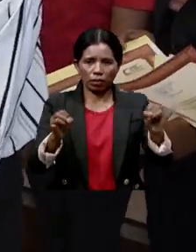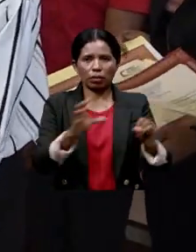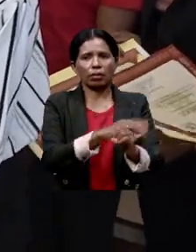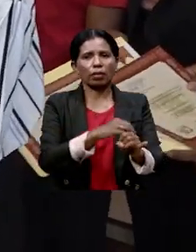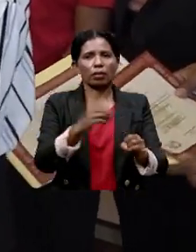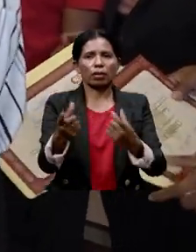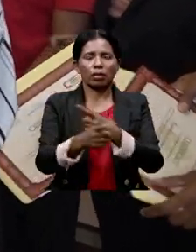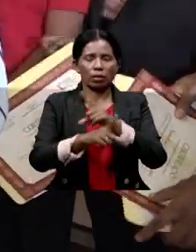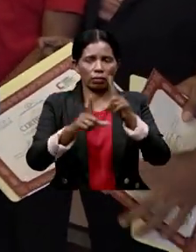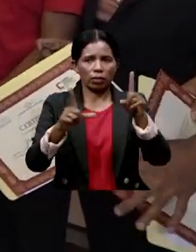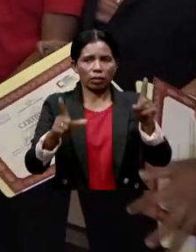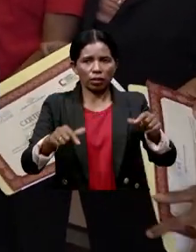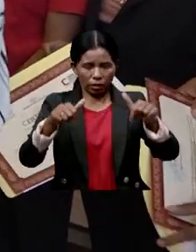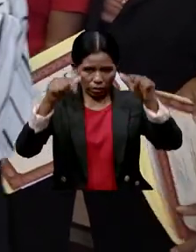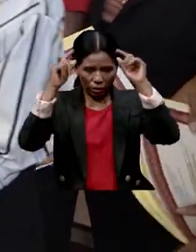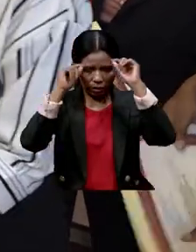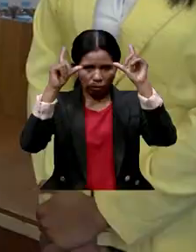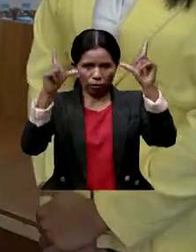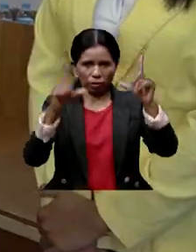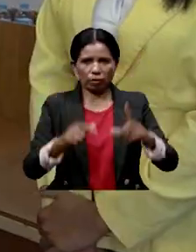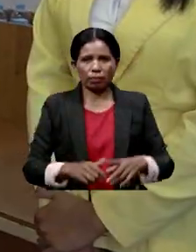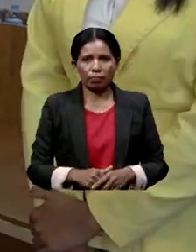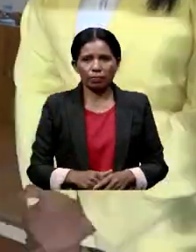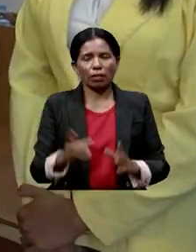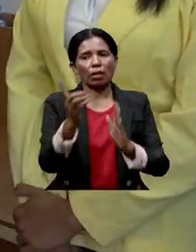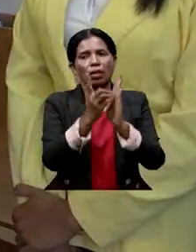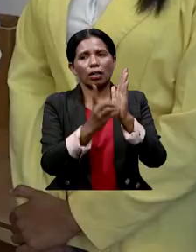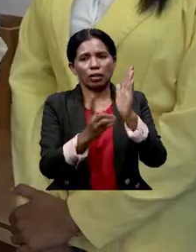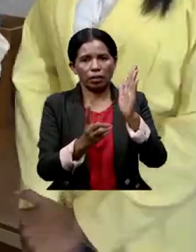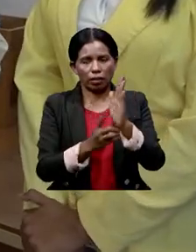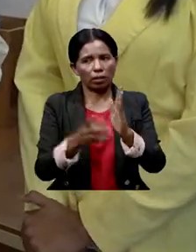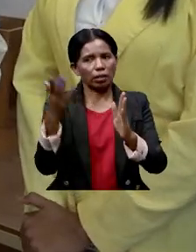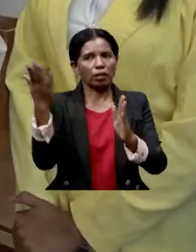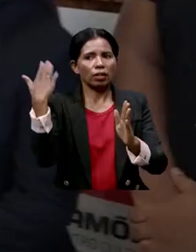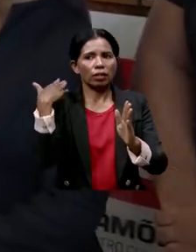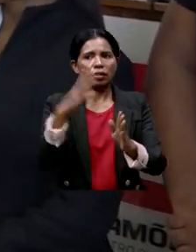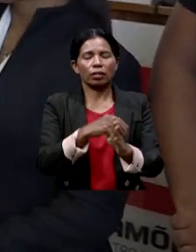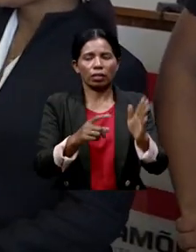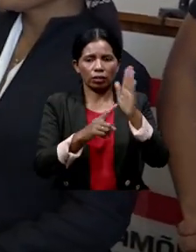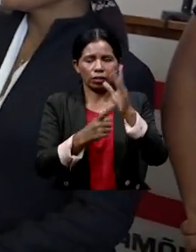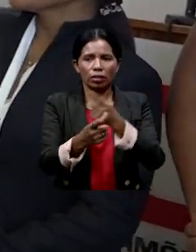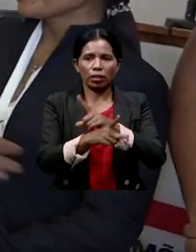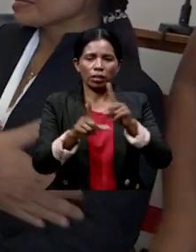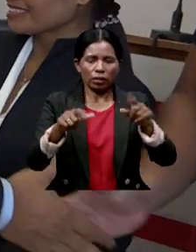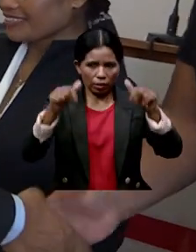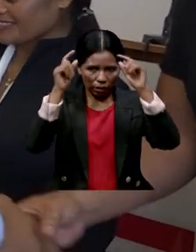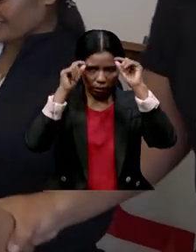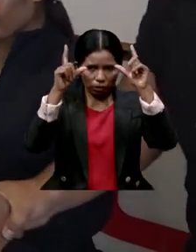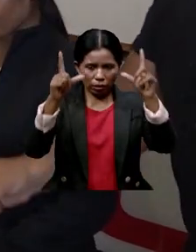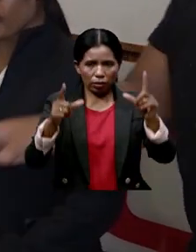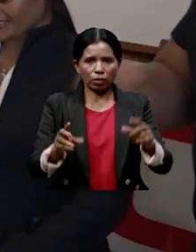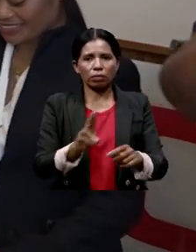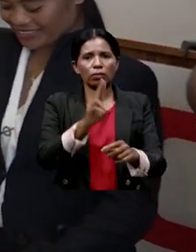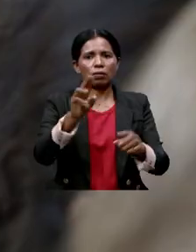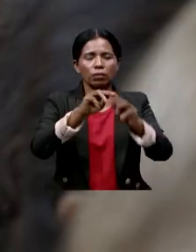no liberdade de imprensa e a relaram. Ter dados na ve ia antes, né? Indício liberdade de imprensa e Timor-Leste ocupa